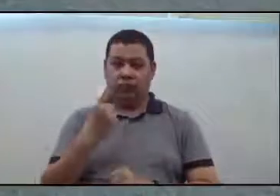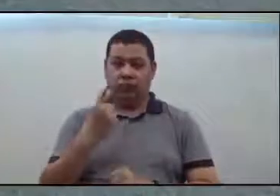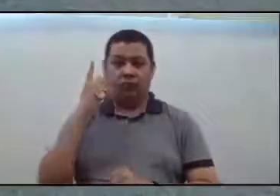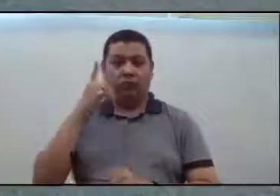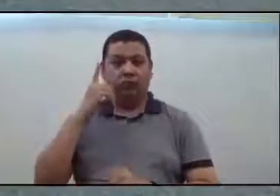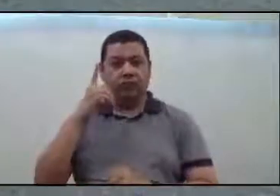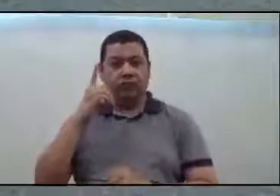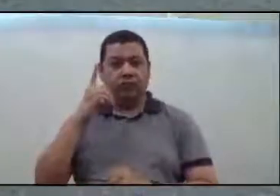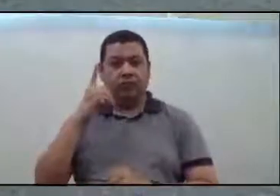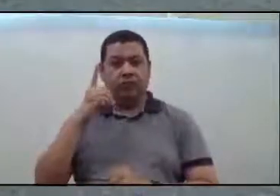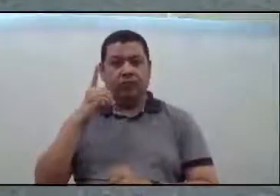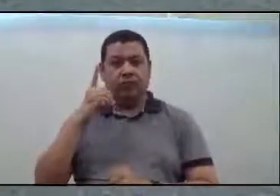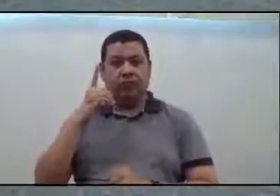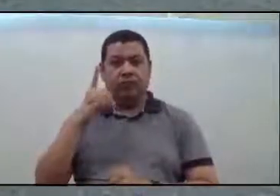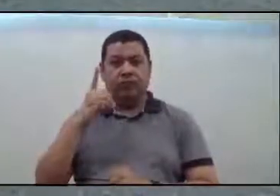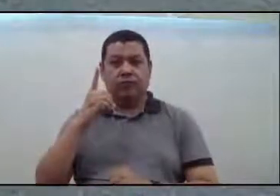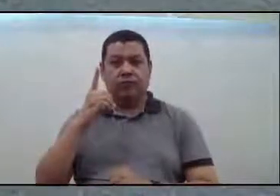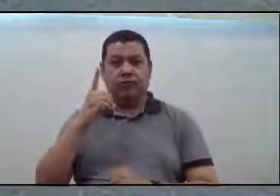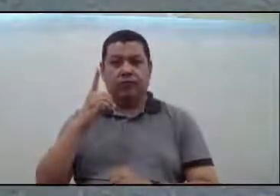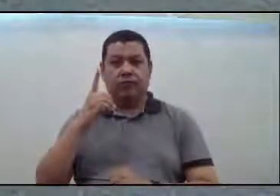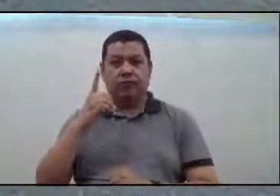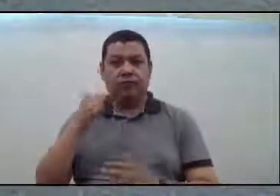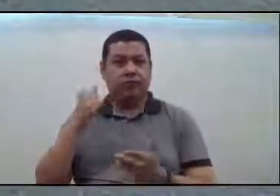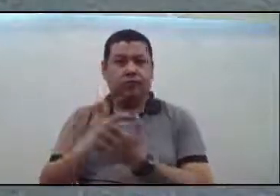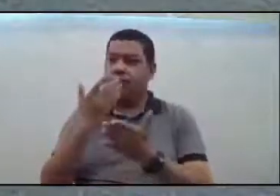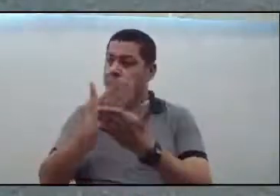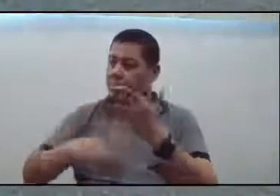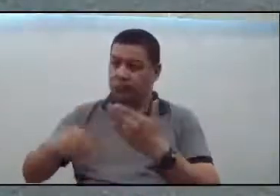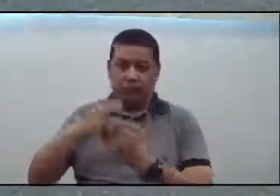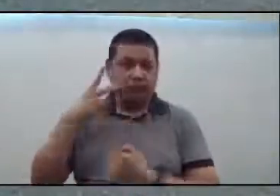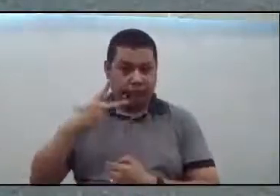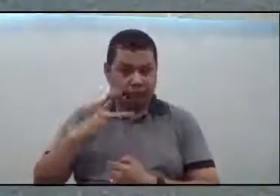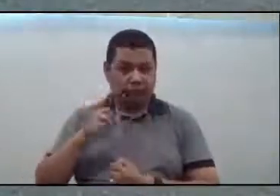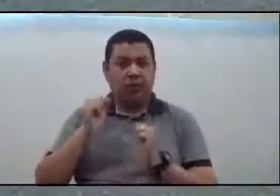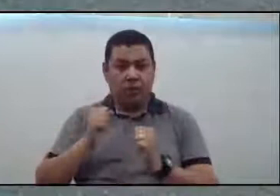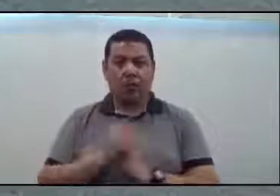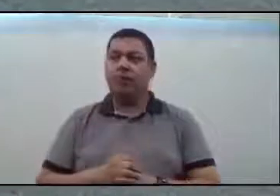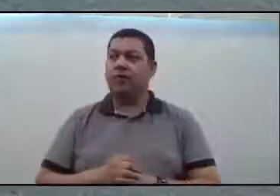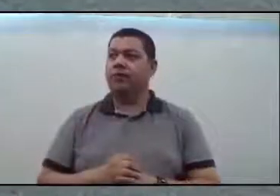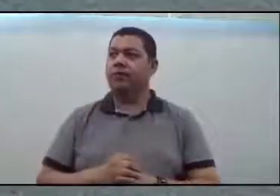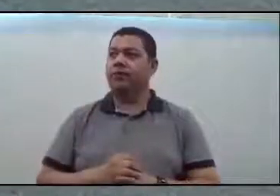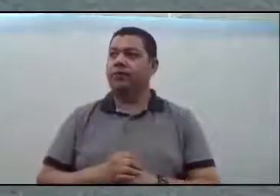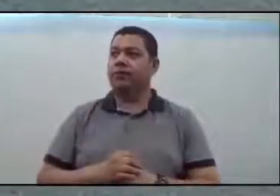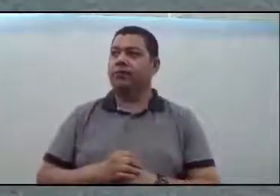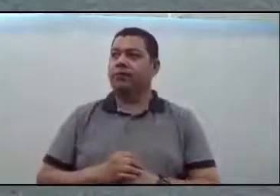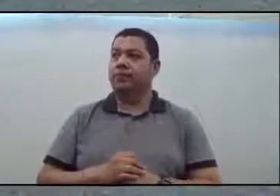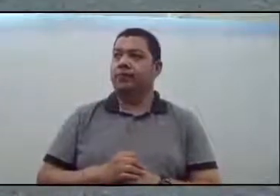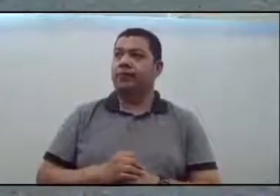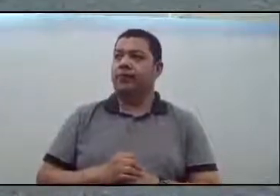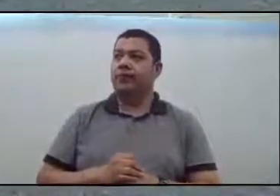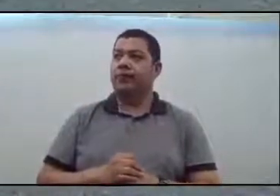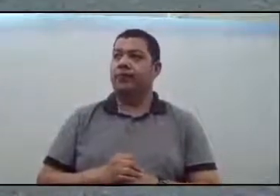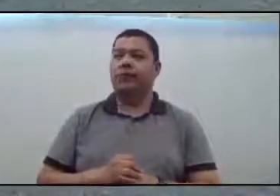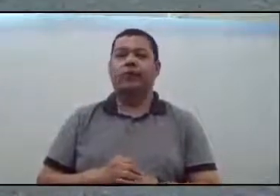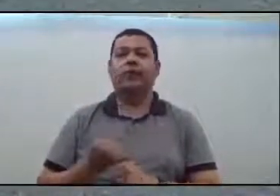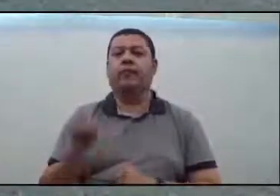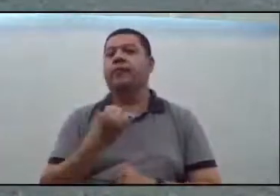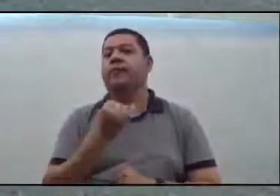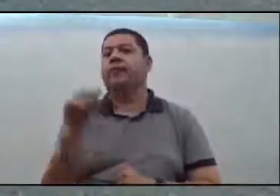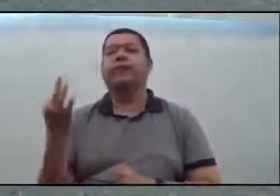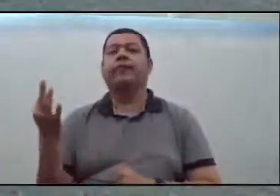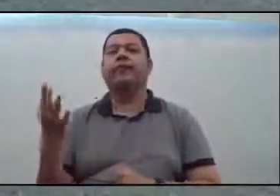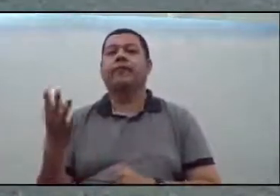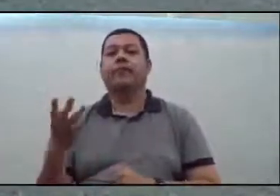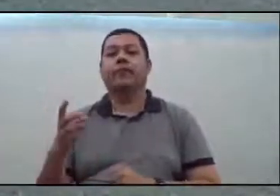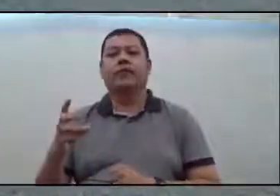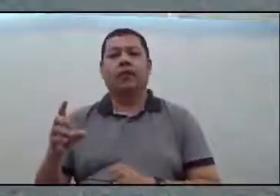por nós todos, 12 vereadores. Quer uma prova? Puxa, Pichek, manda puxar quanto que gasta de